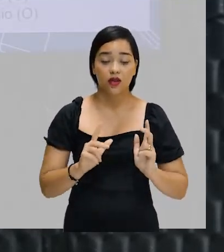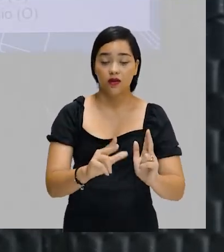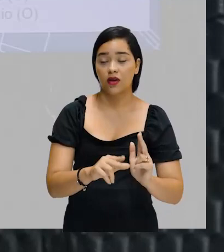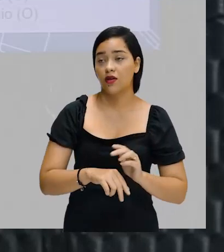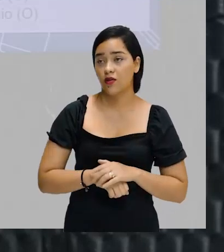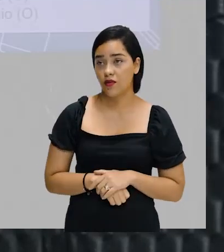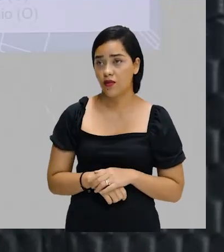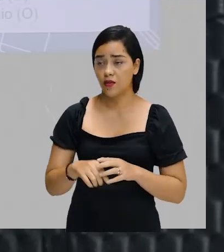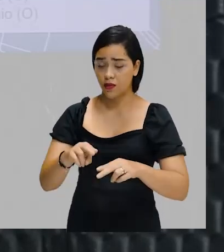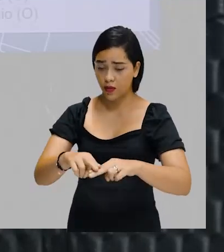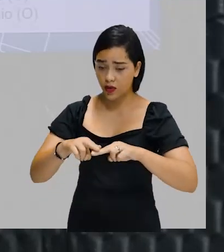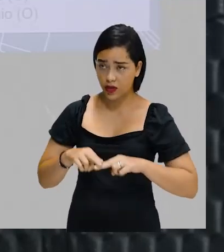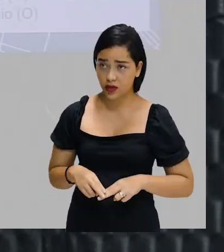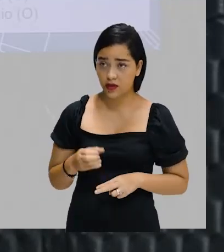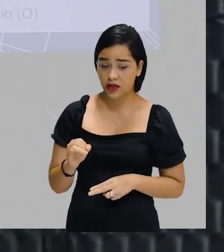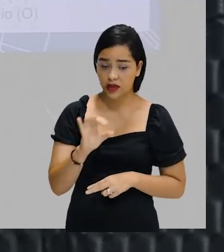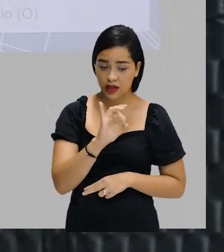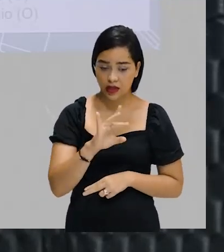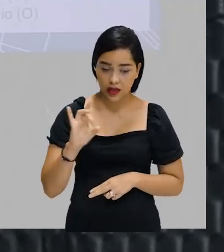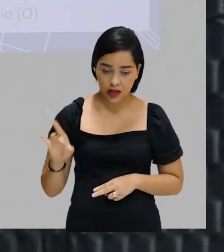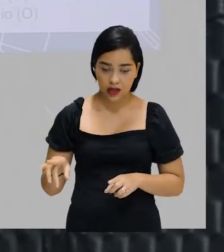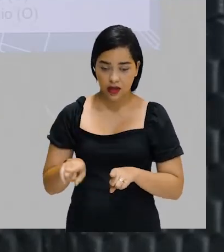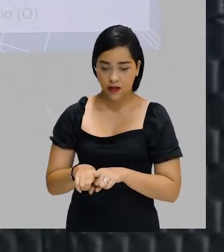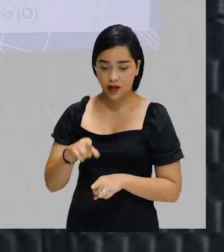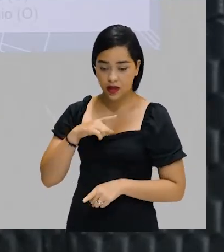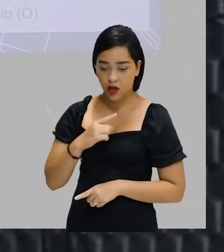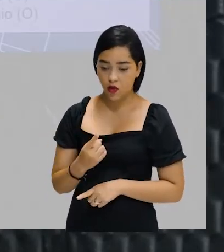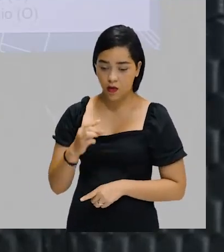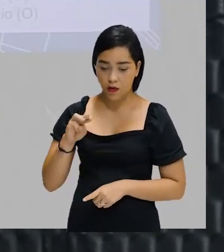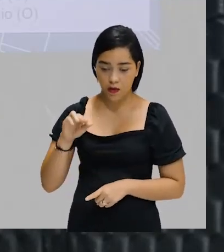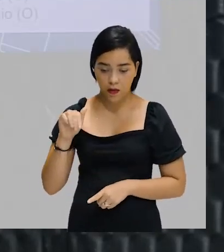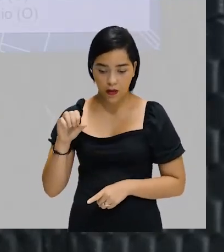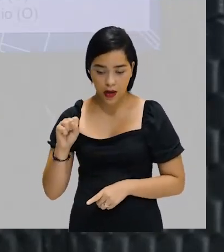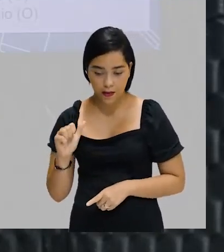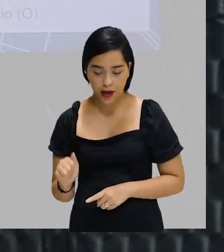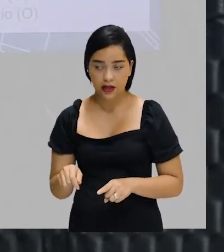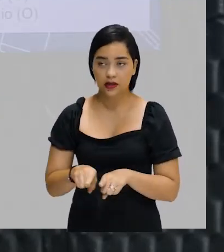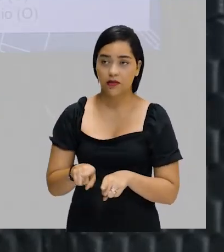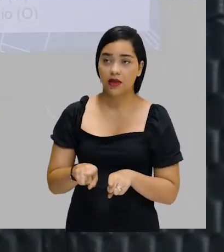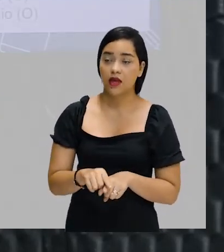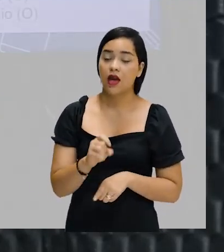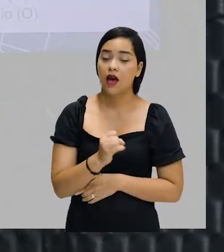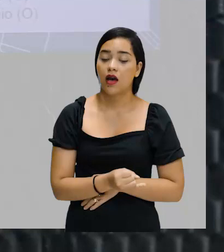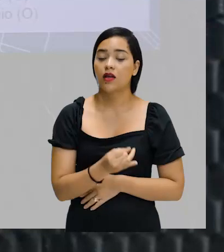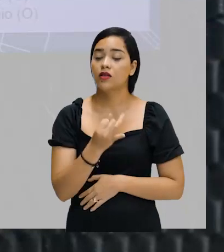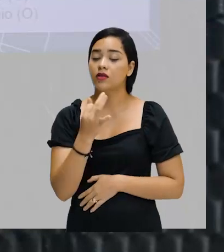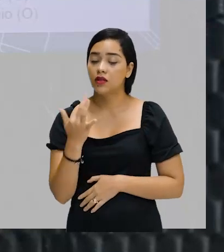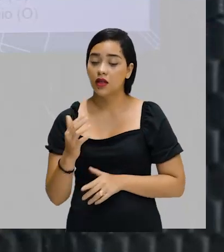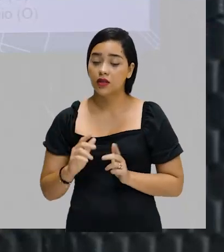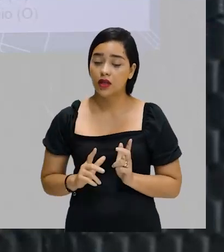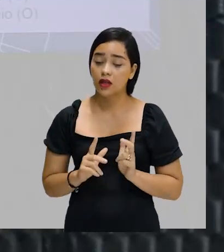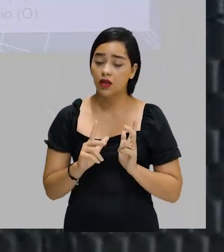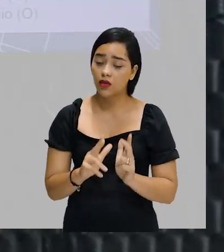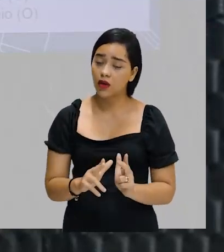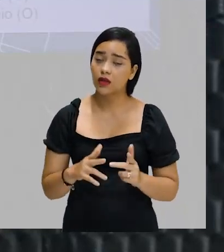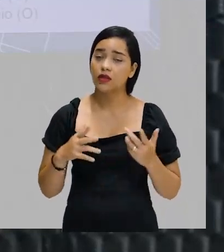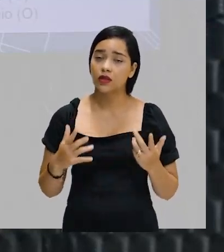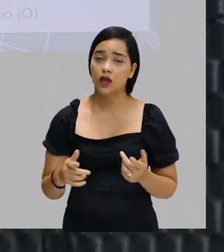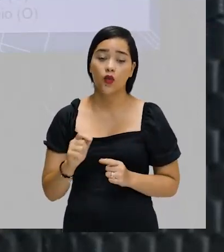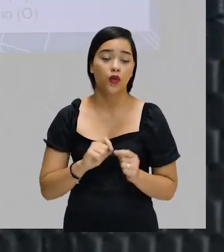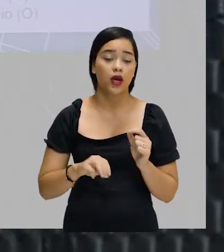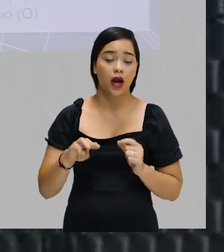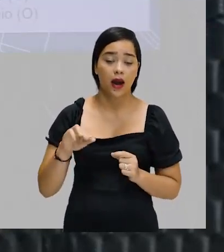mesmas. Portanto, se cada bolinha dessa tem uma massa e as quantidades são iguais, então